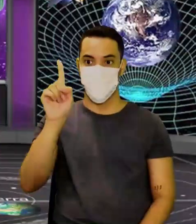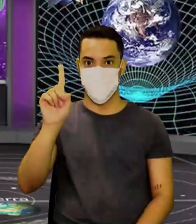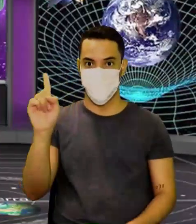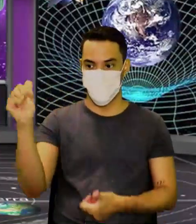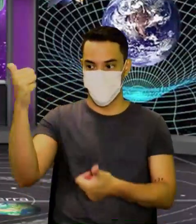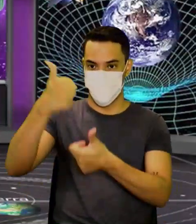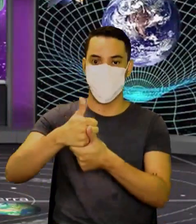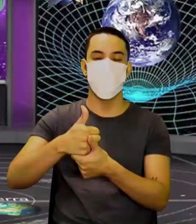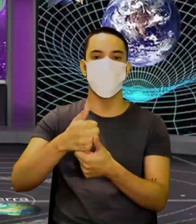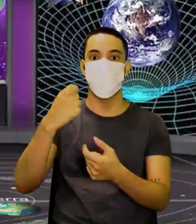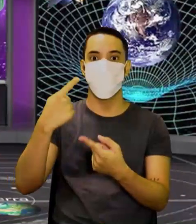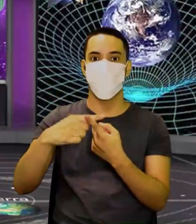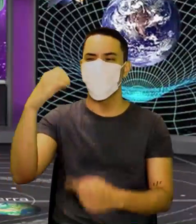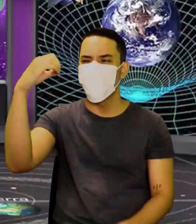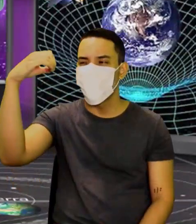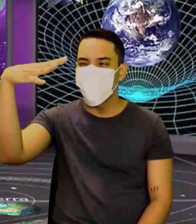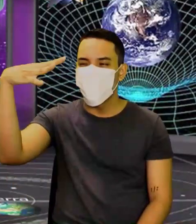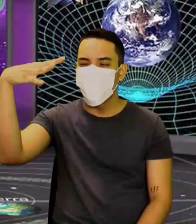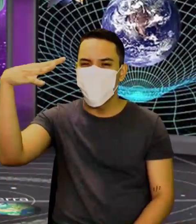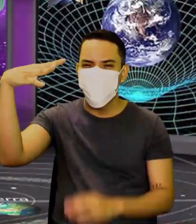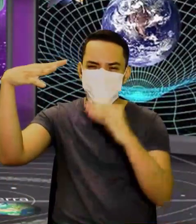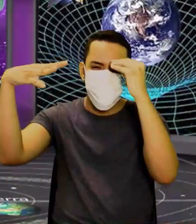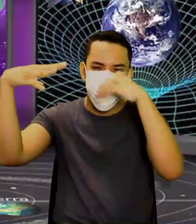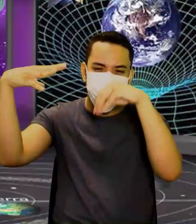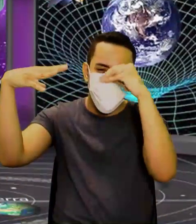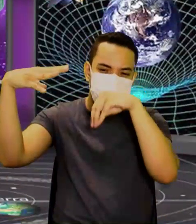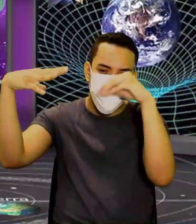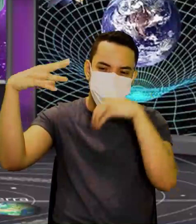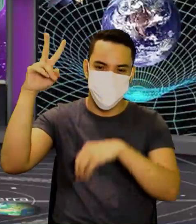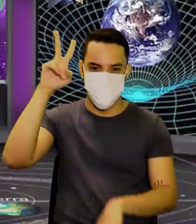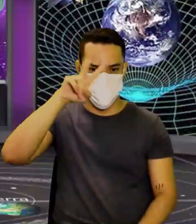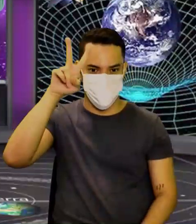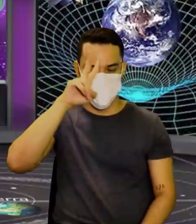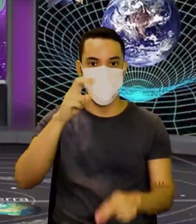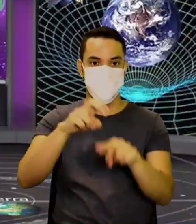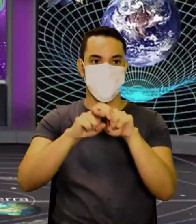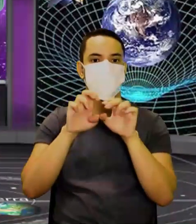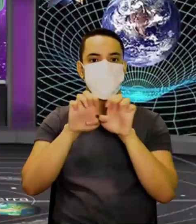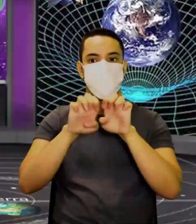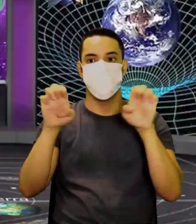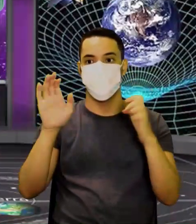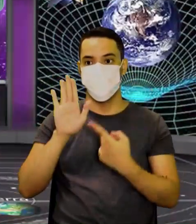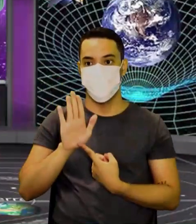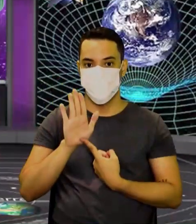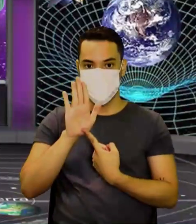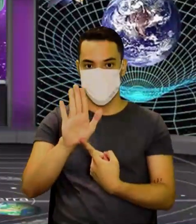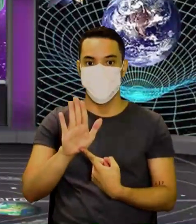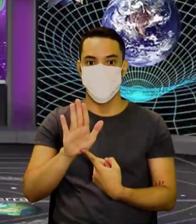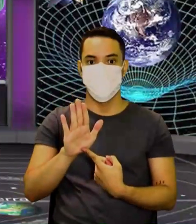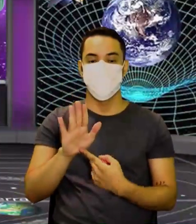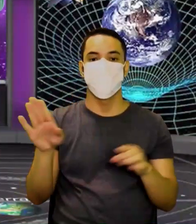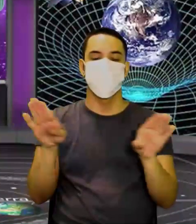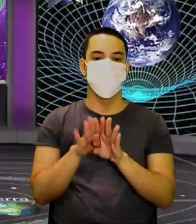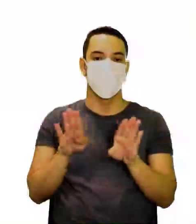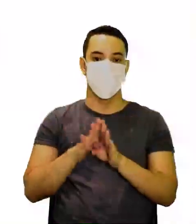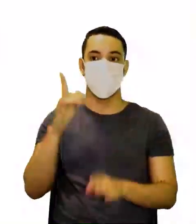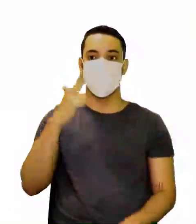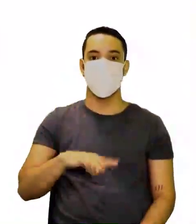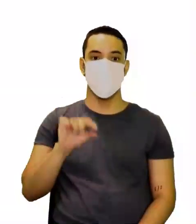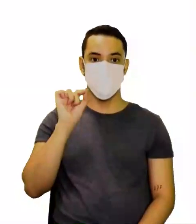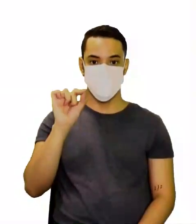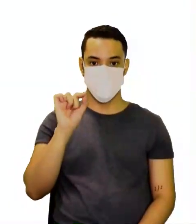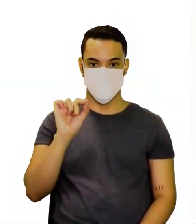isso impacta no brilho da lâmpada, lembram disso? E essa equação do gerador ali mostra isso. Pessoal, o que nós vimos mais? Vamos ver